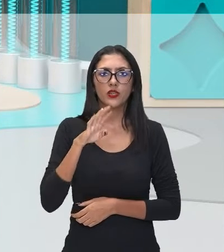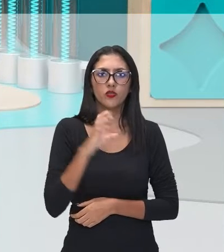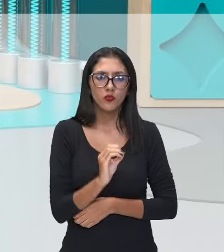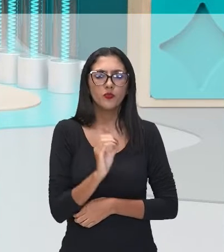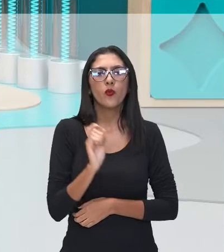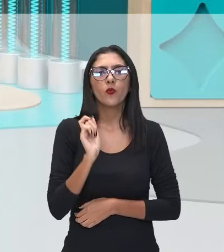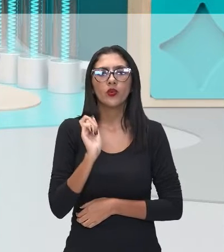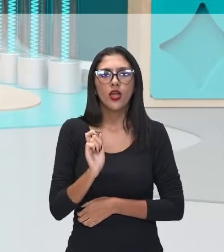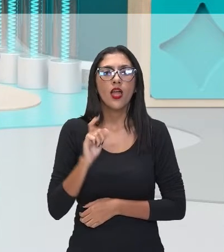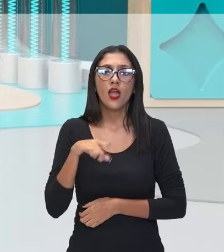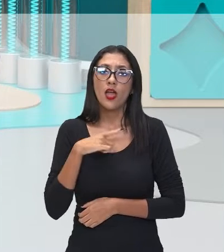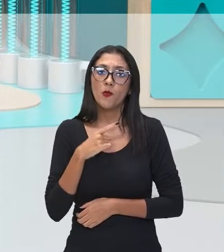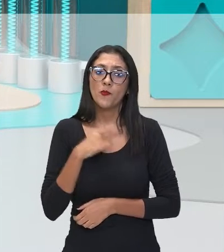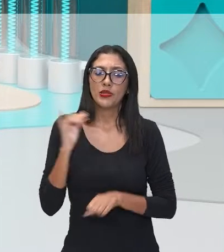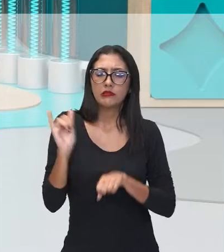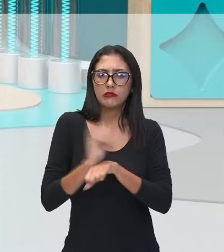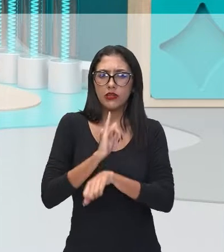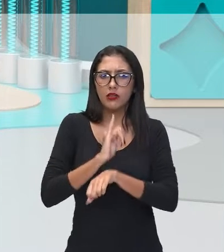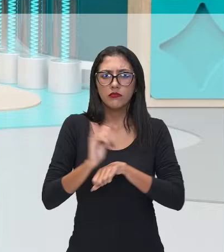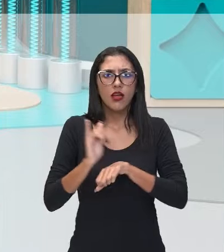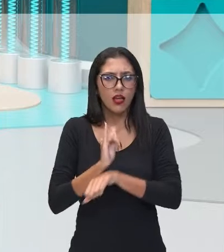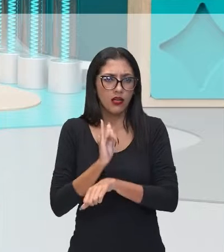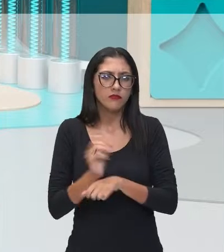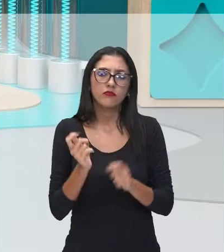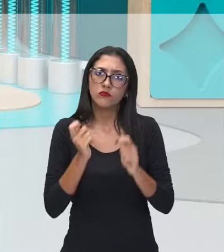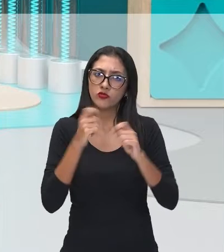o recurso da língua utilizado para